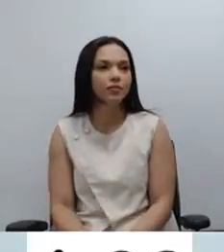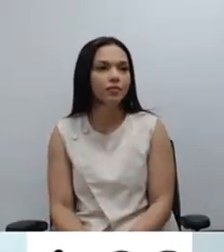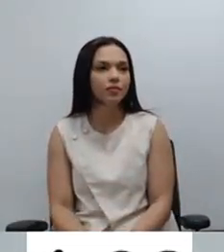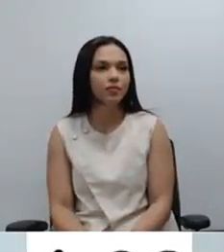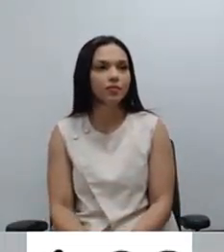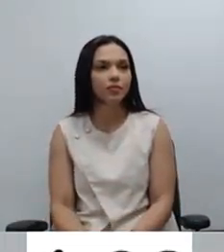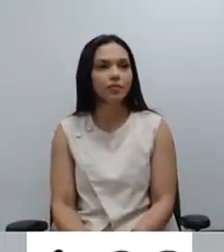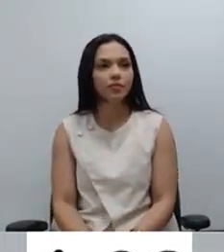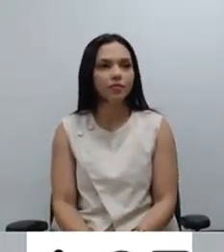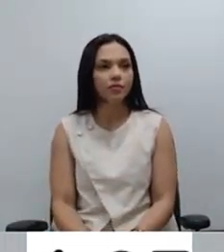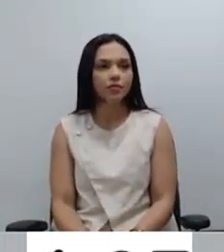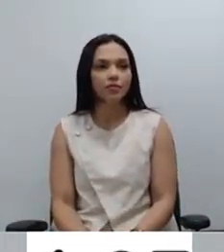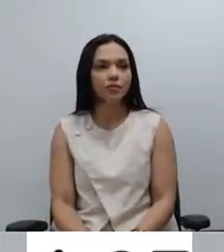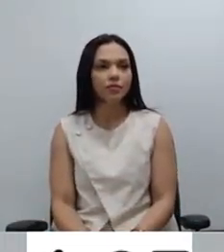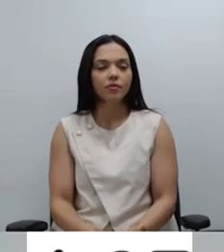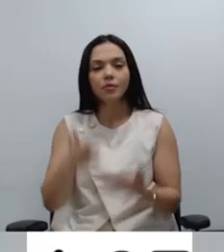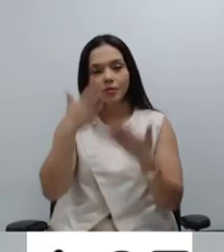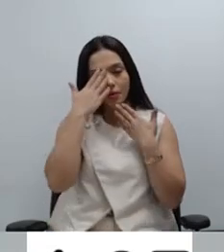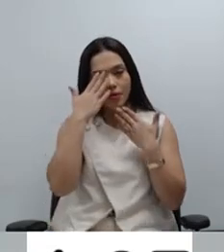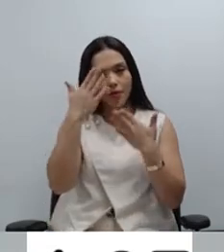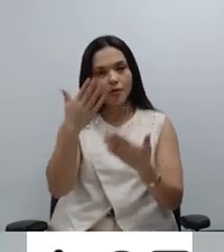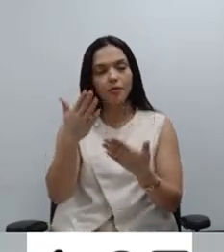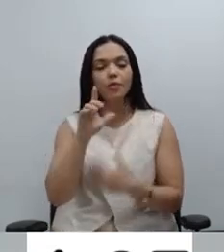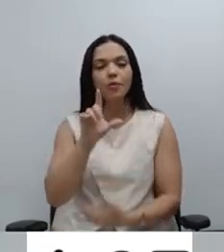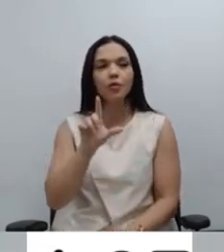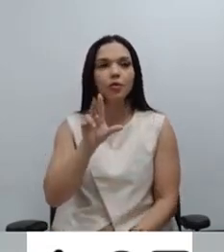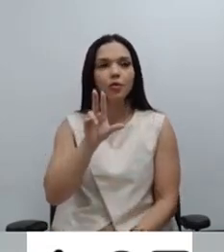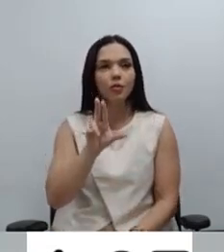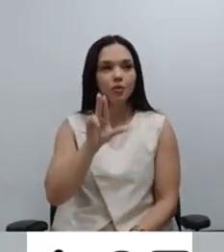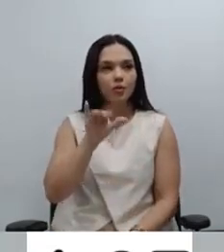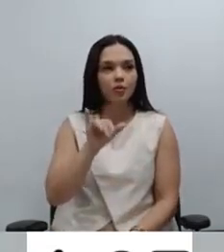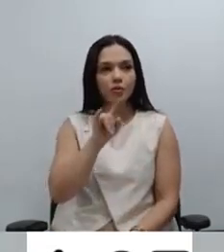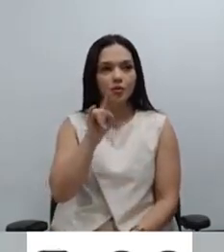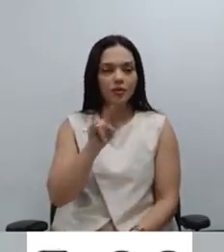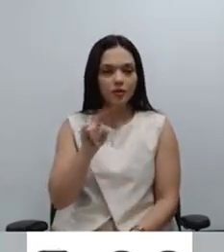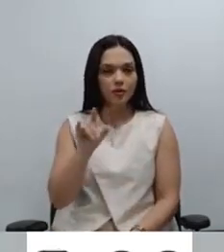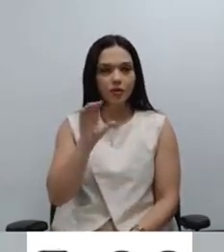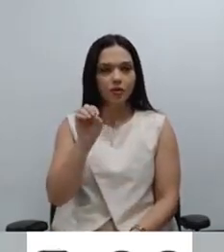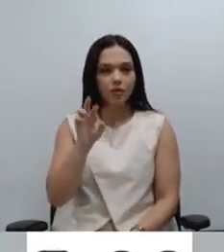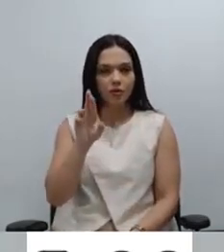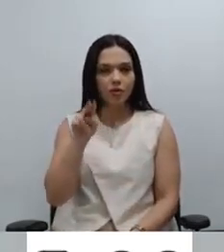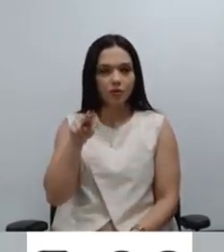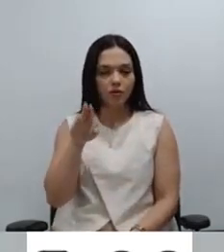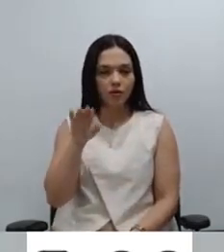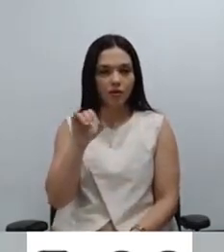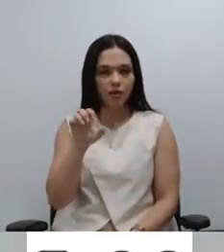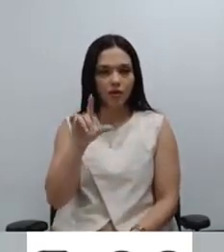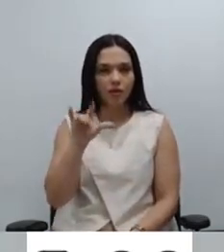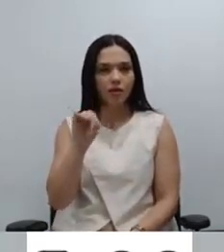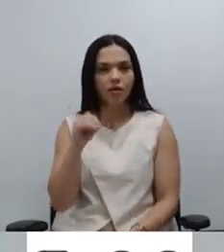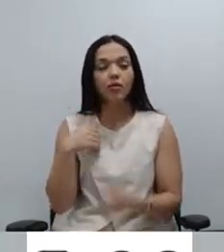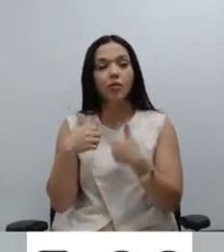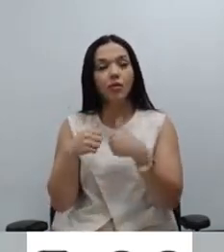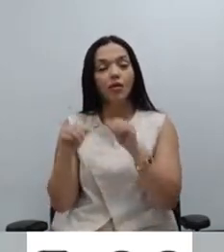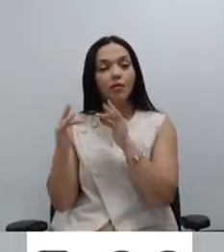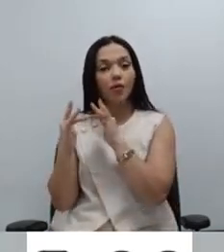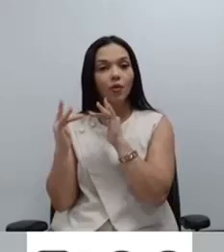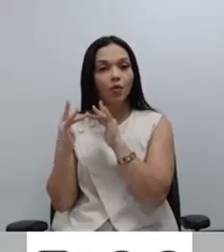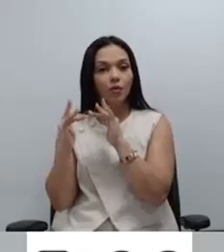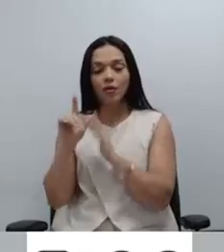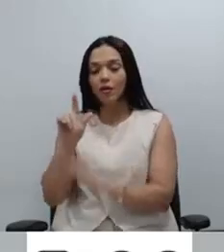Agradeço a manifestação do usuário da Defensoria Pública, do senhor Luiz Cornélio. Eu estava em contato com a equipe do GAI antes do início das